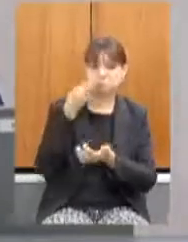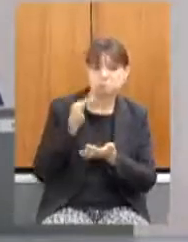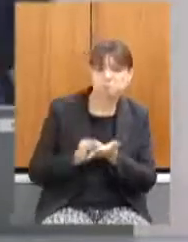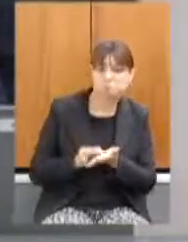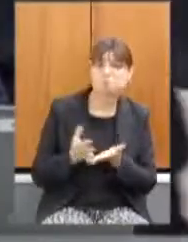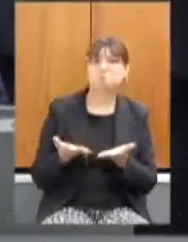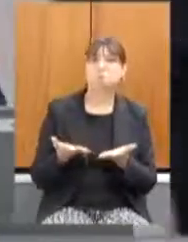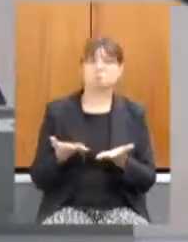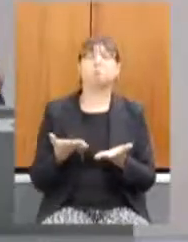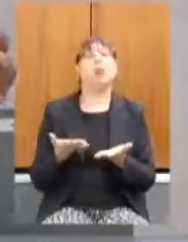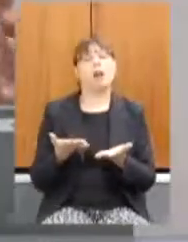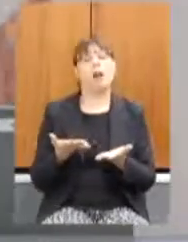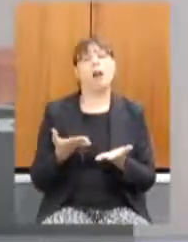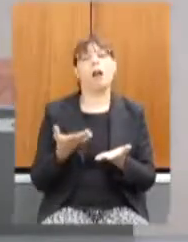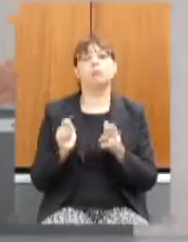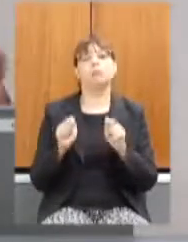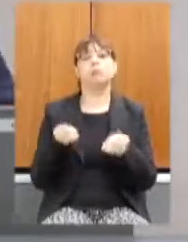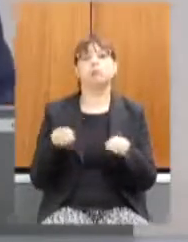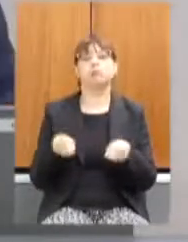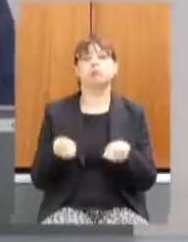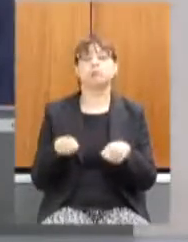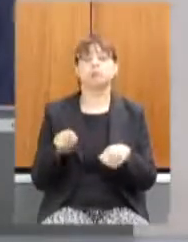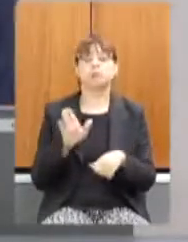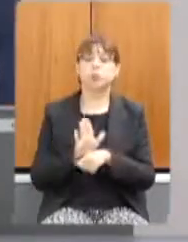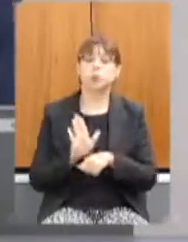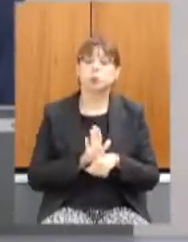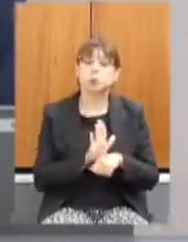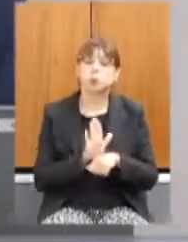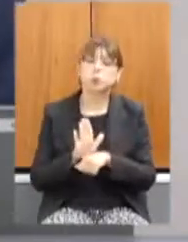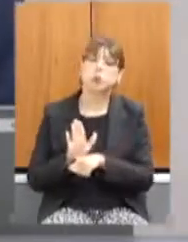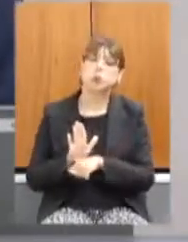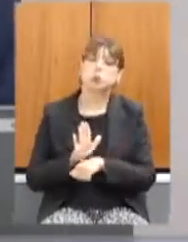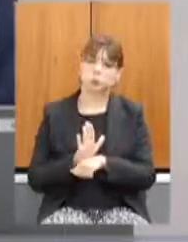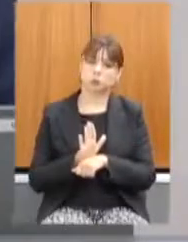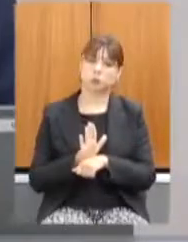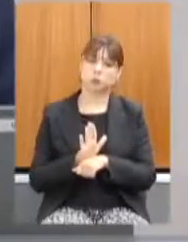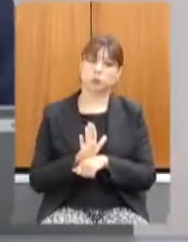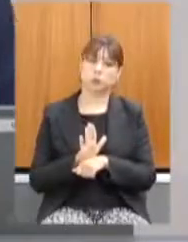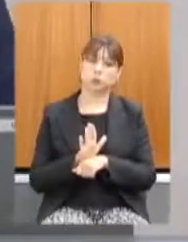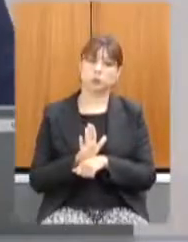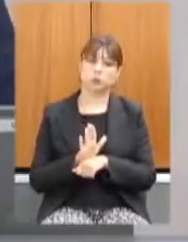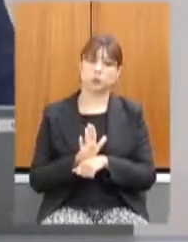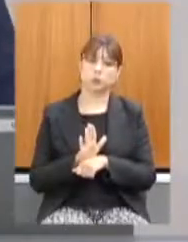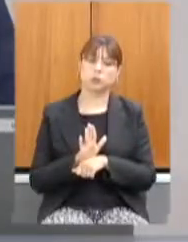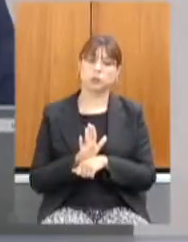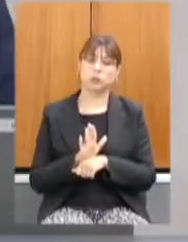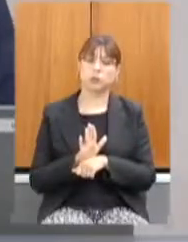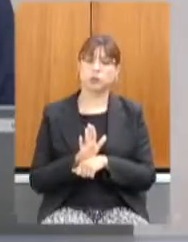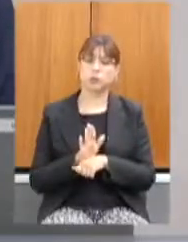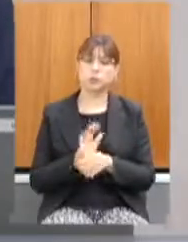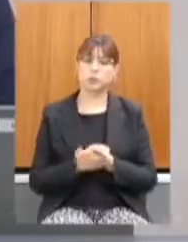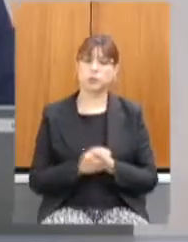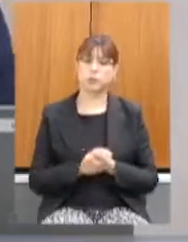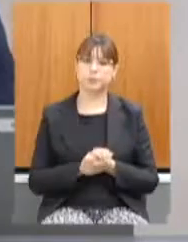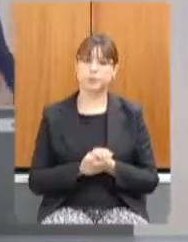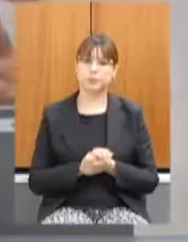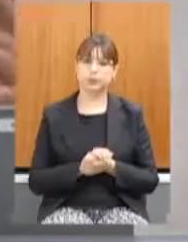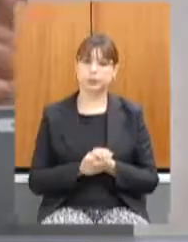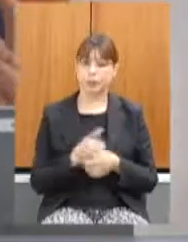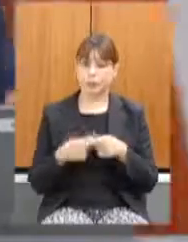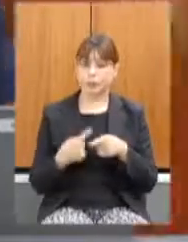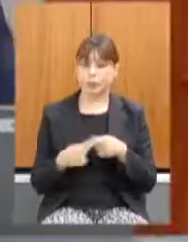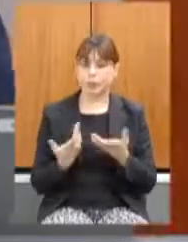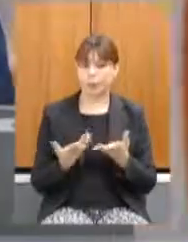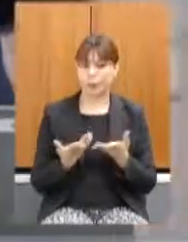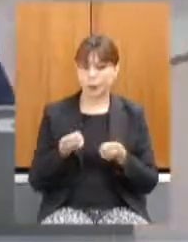podemos ajudar né na na difícil missão de administrar